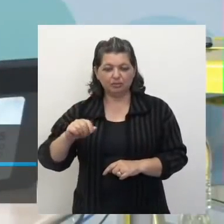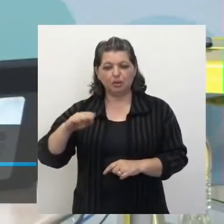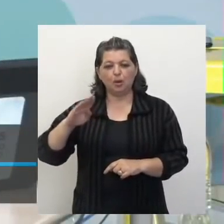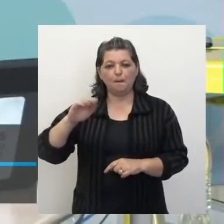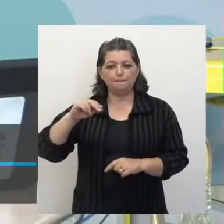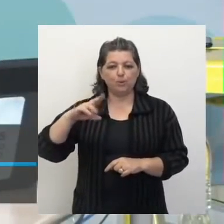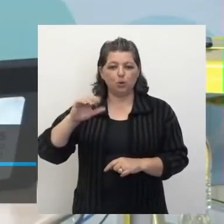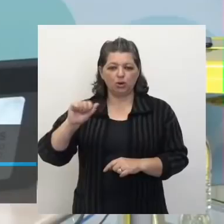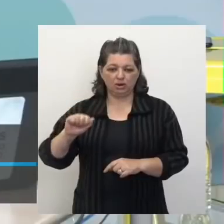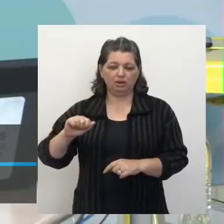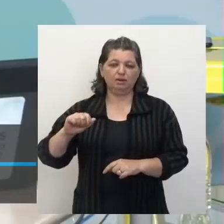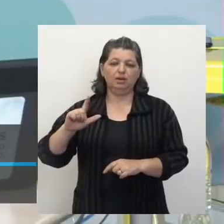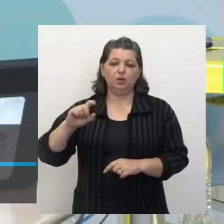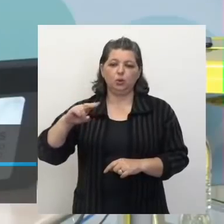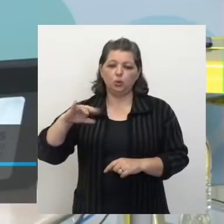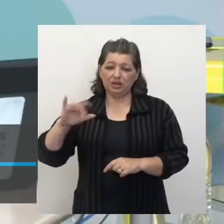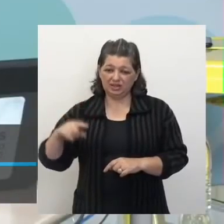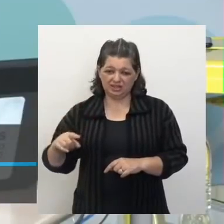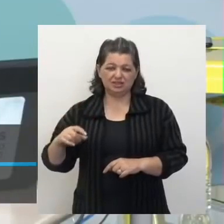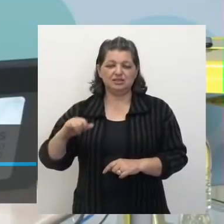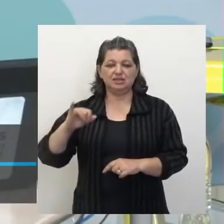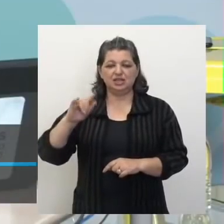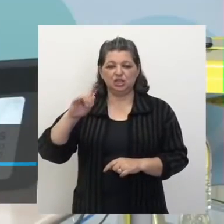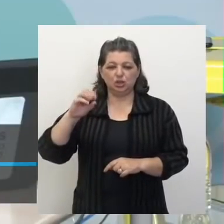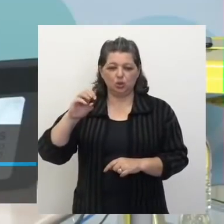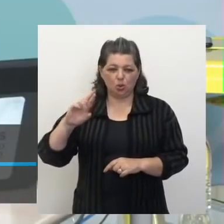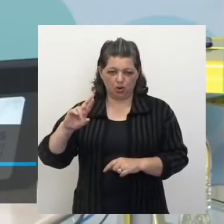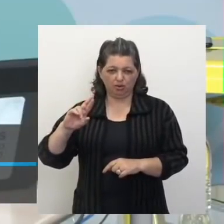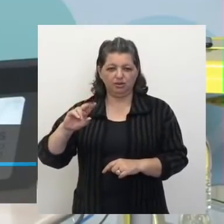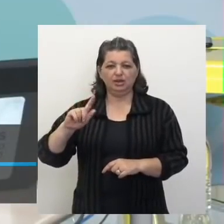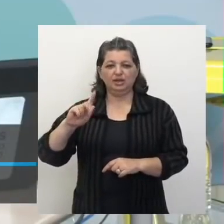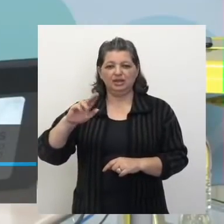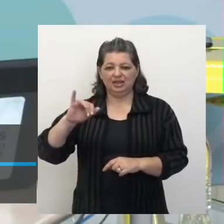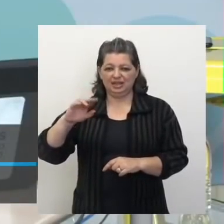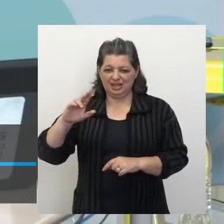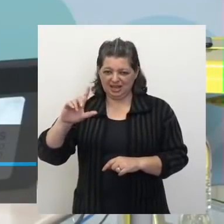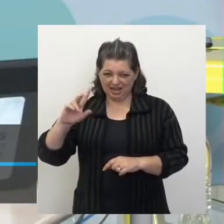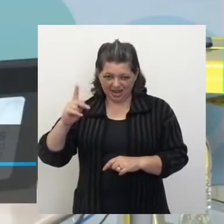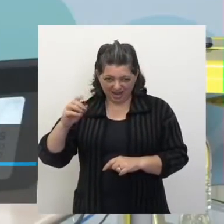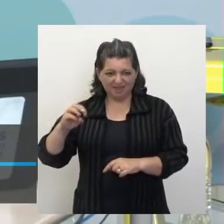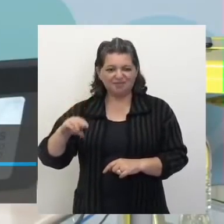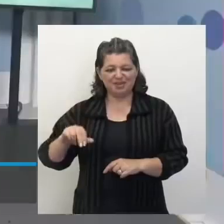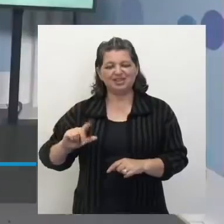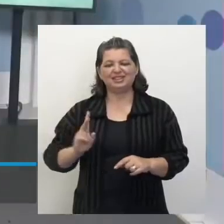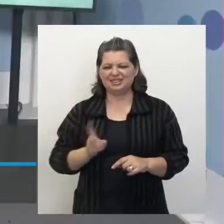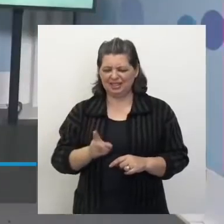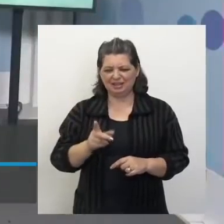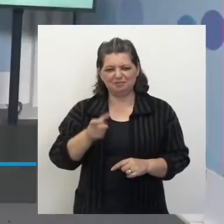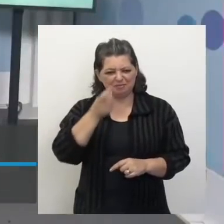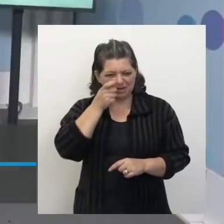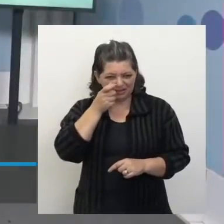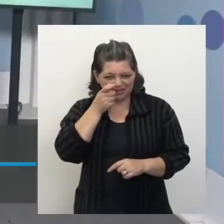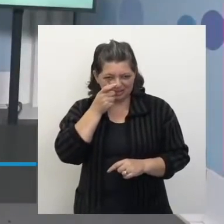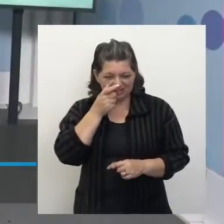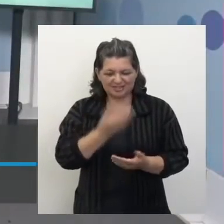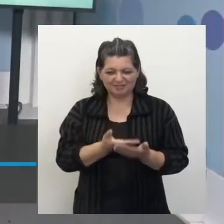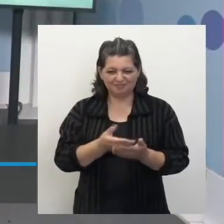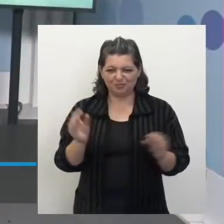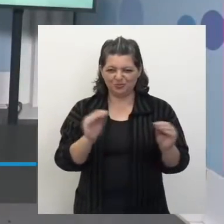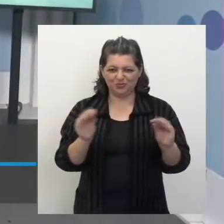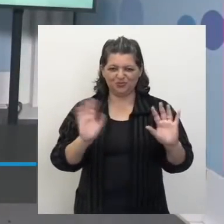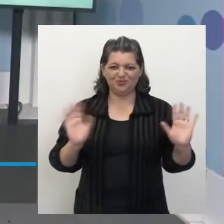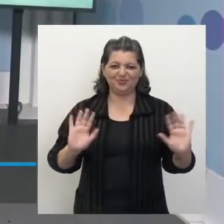imaginamos. Né? É bastante comum e é bem legal quando isso acontece. O que a gente conclui? Que nos 2 primeiros meses do negócio, a